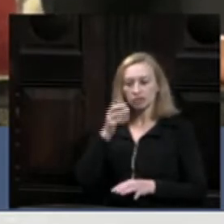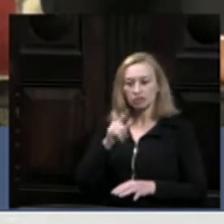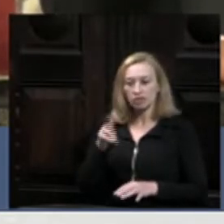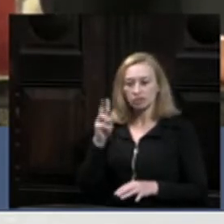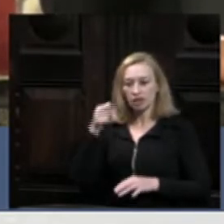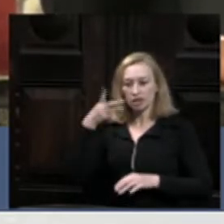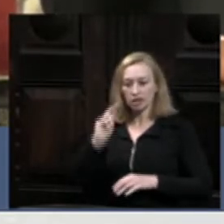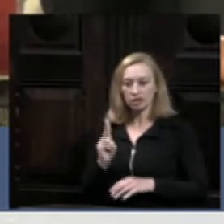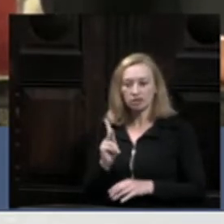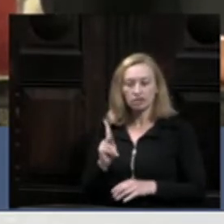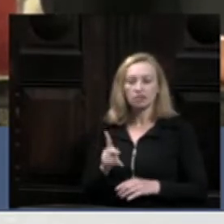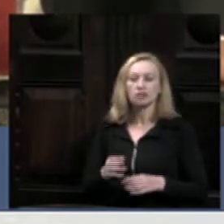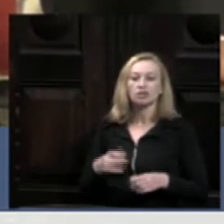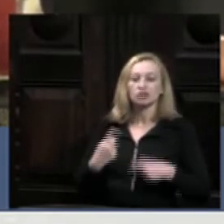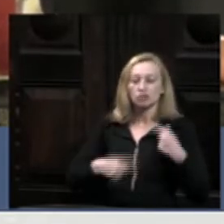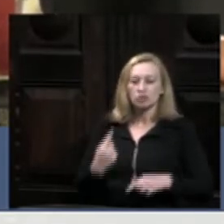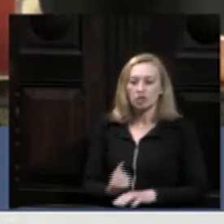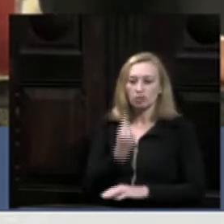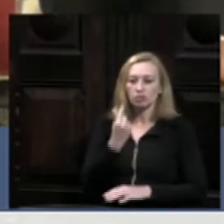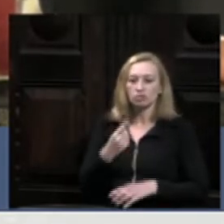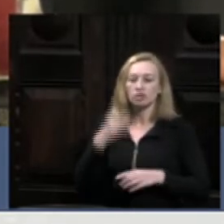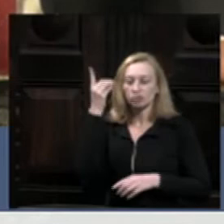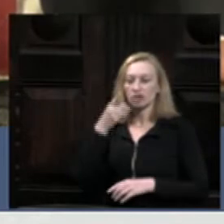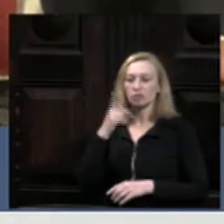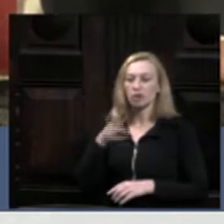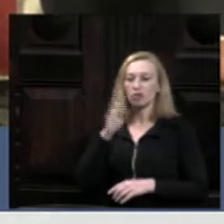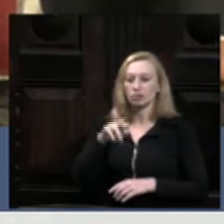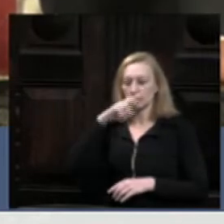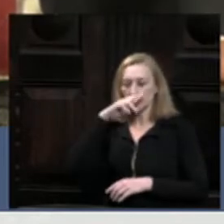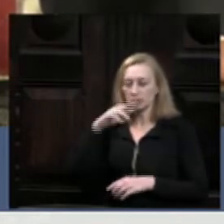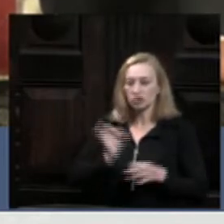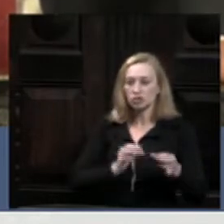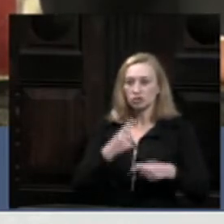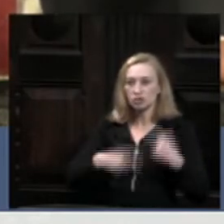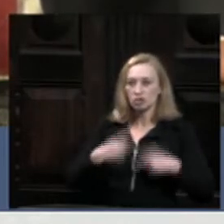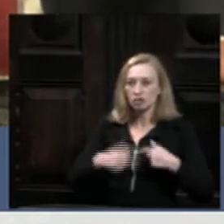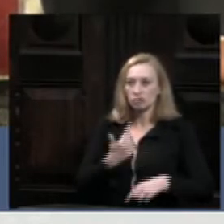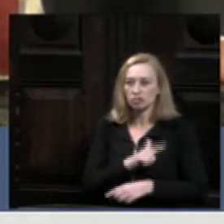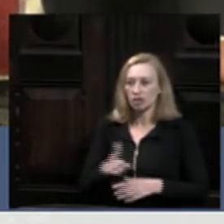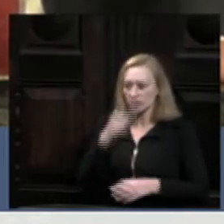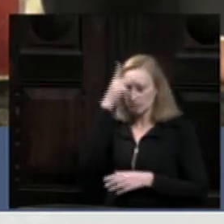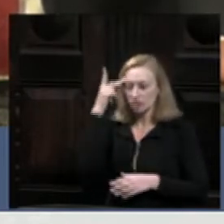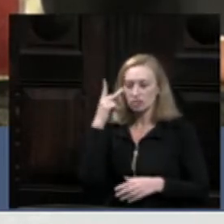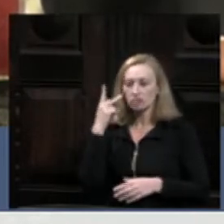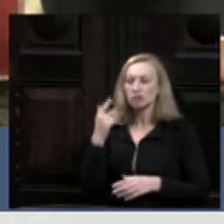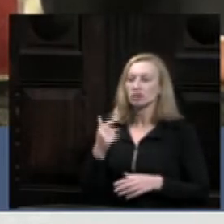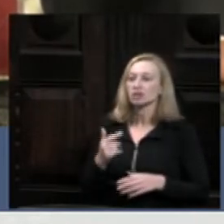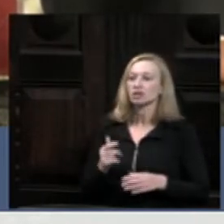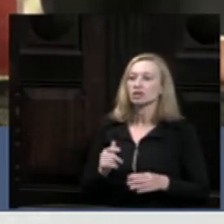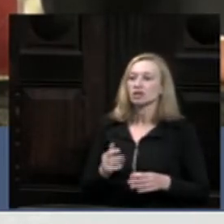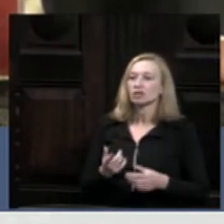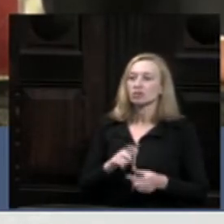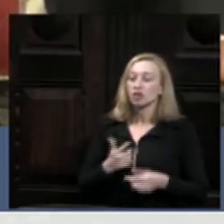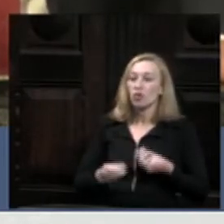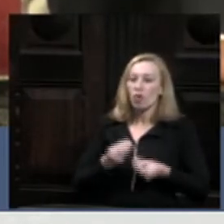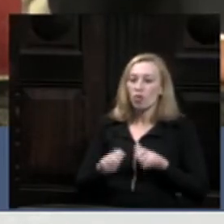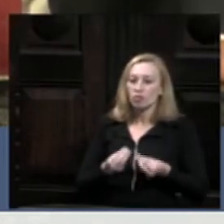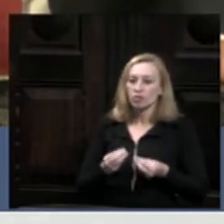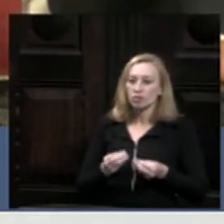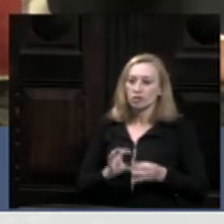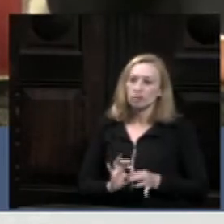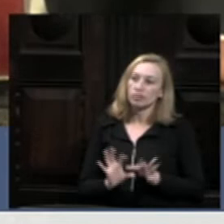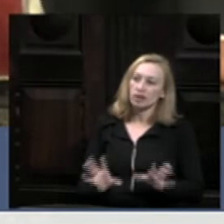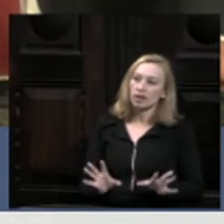resolução 785 de 2018, do deputado Paulo Ramos. Em discussão, não havendo que queira discutir, encerra a discussão, não há quórum para deliberação. Projeto de